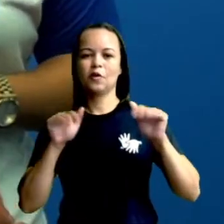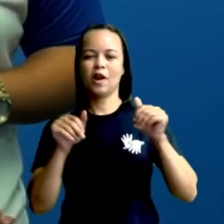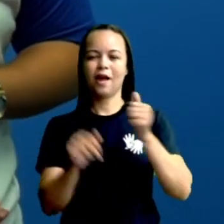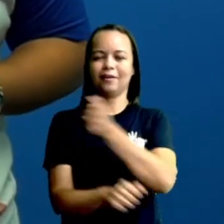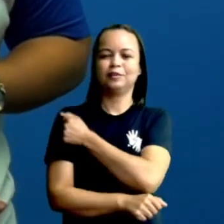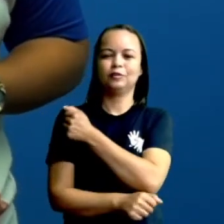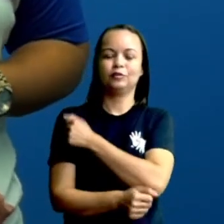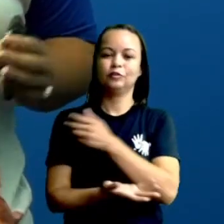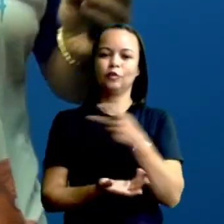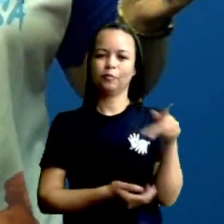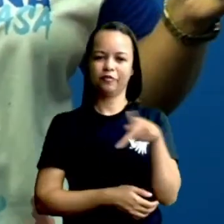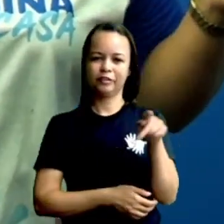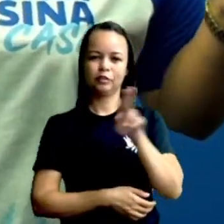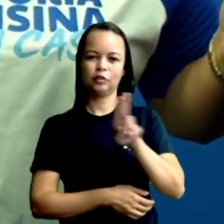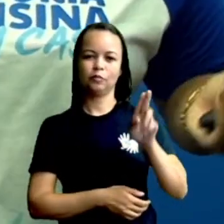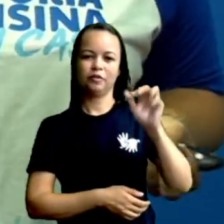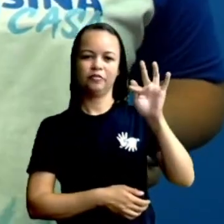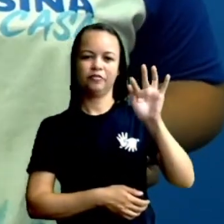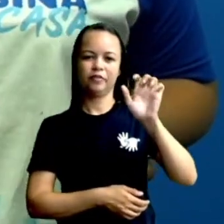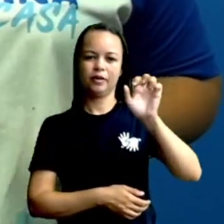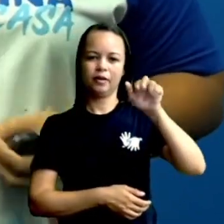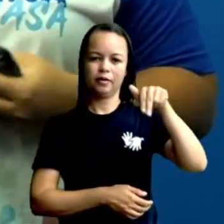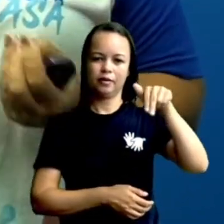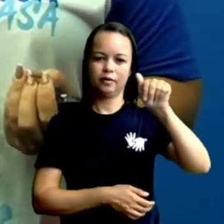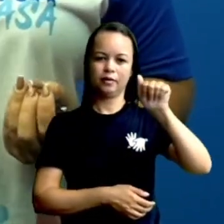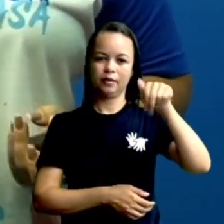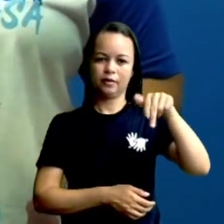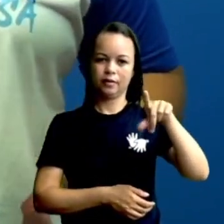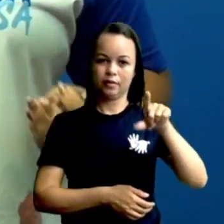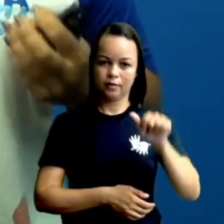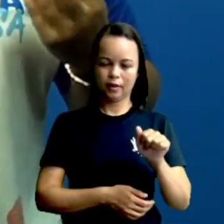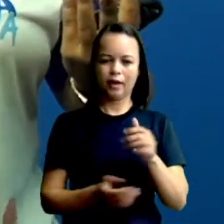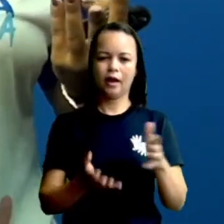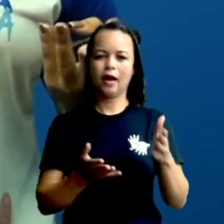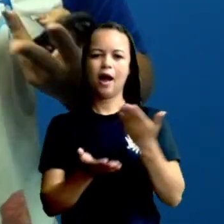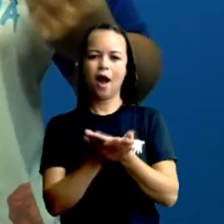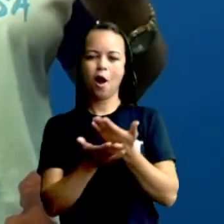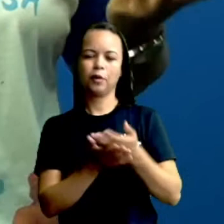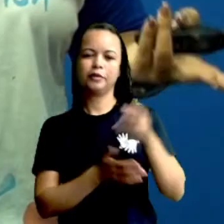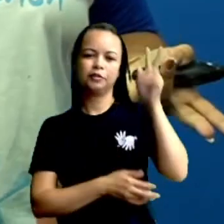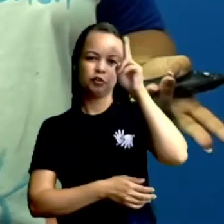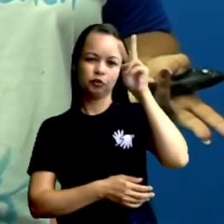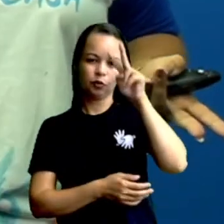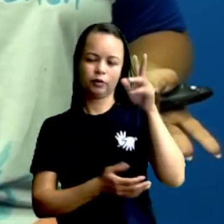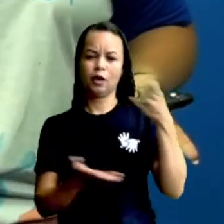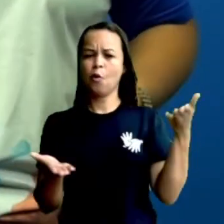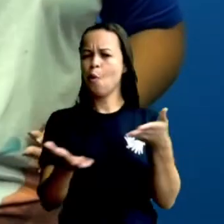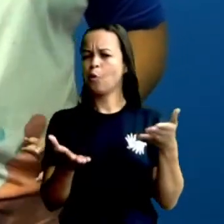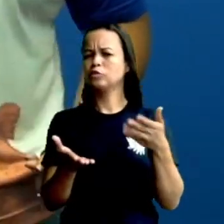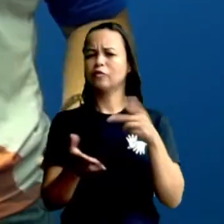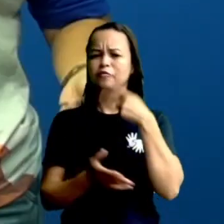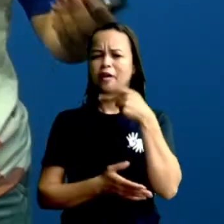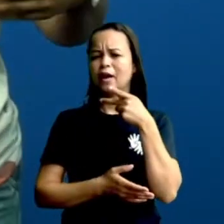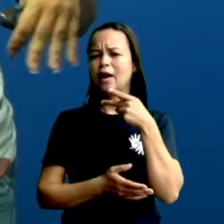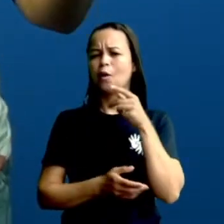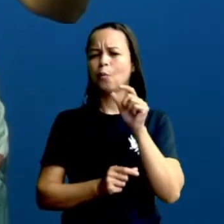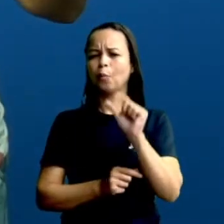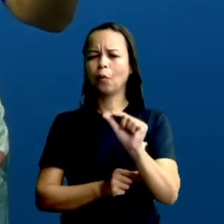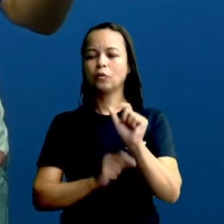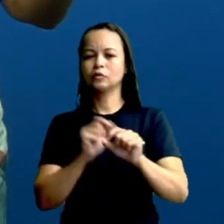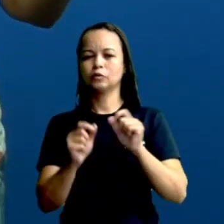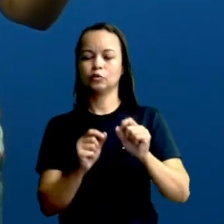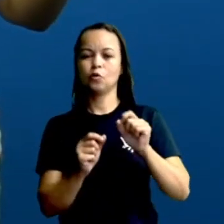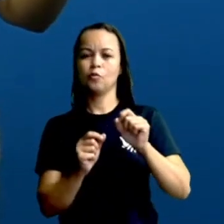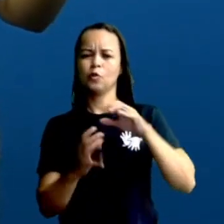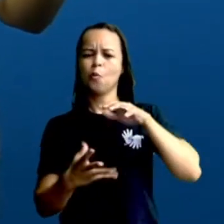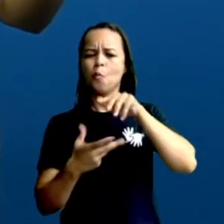sou a professora Fernanda, aula de História. E hoje a gente vai falar um pouquinho sobre a história do mundo, mas não sobre aquela